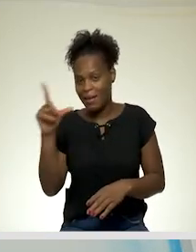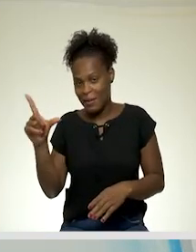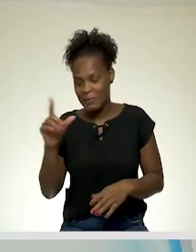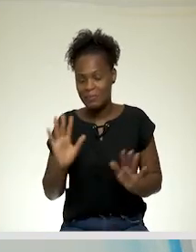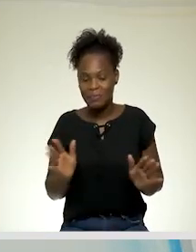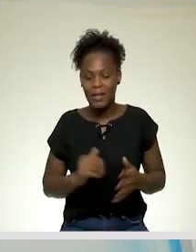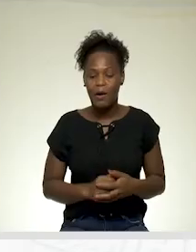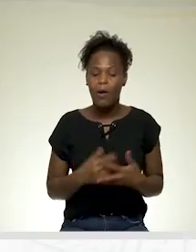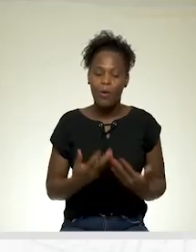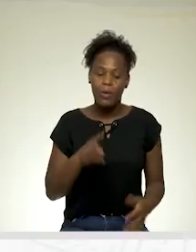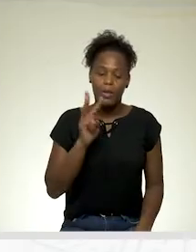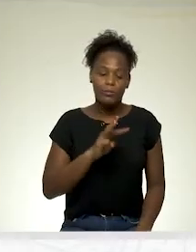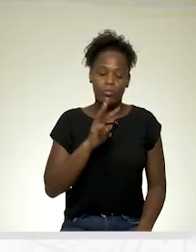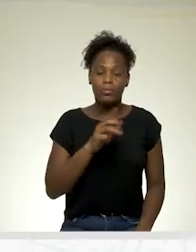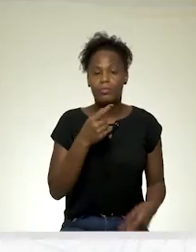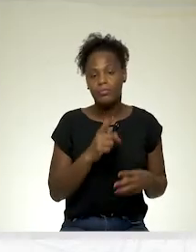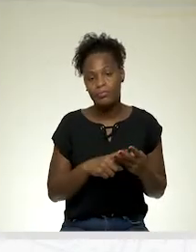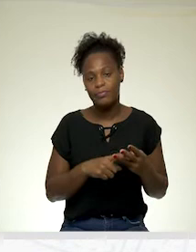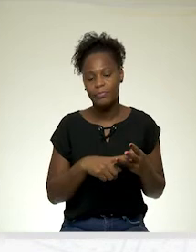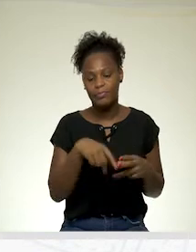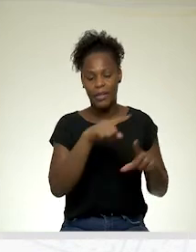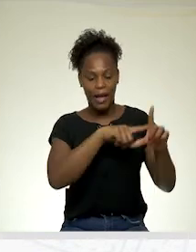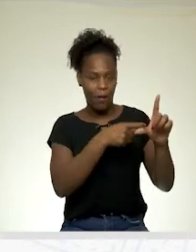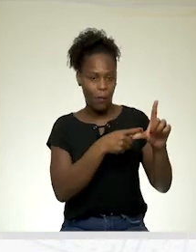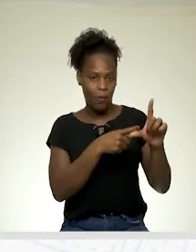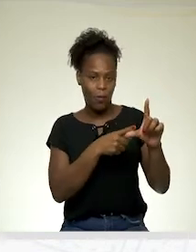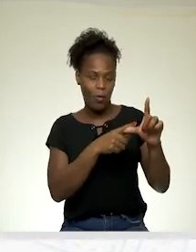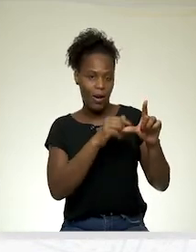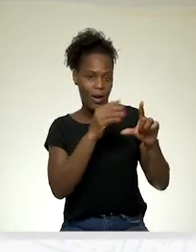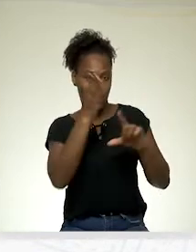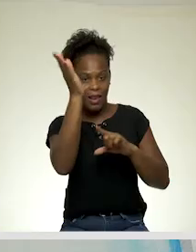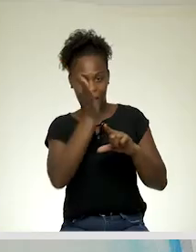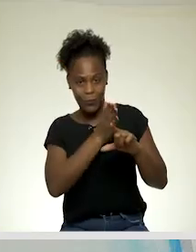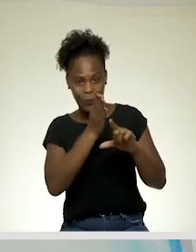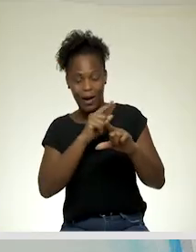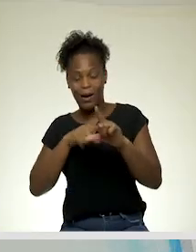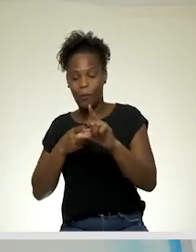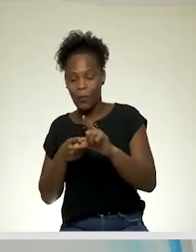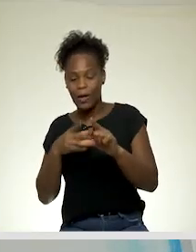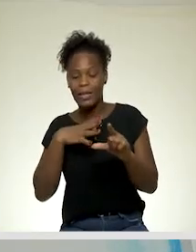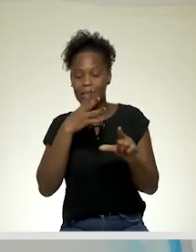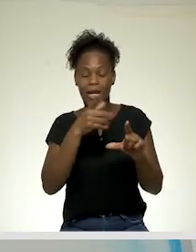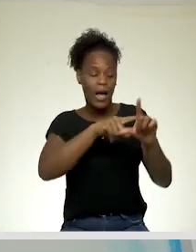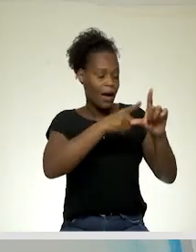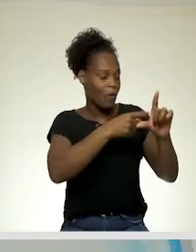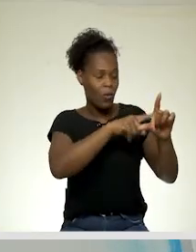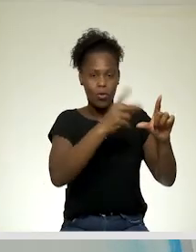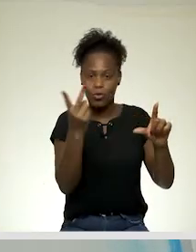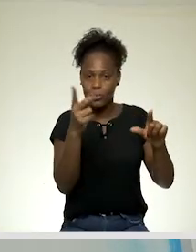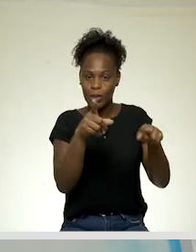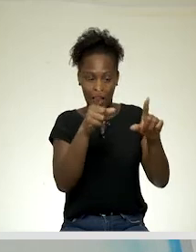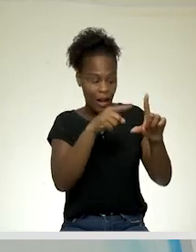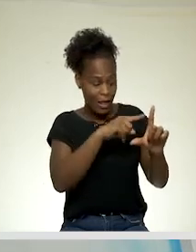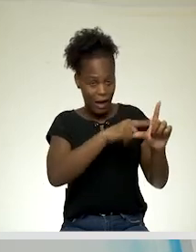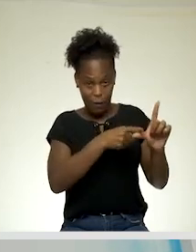critério é o critério ângulo, lado, ângulo. Ou seja, temos 2 ângulos iguais e